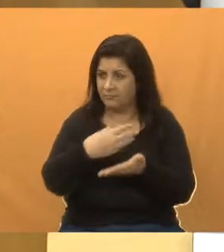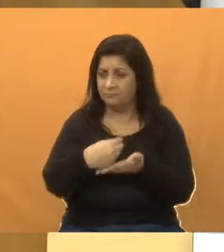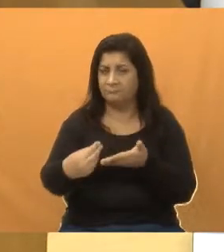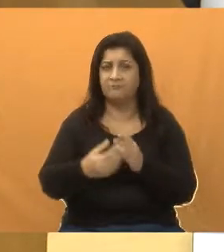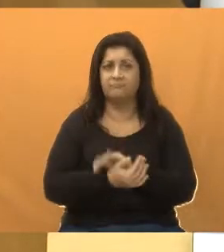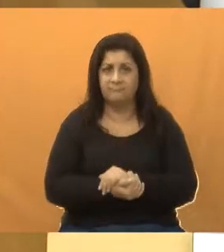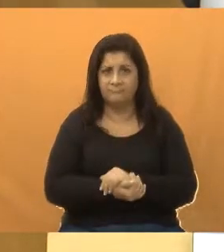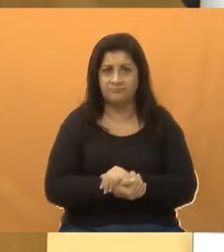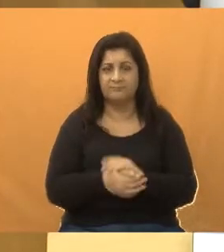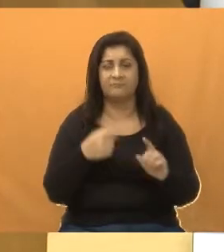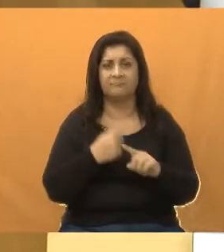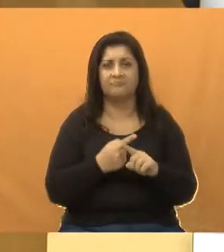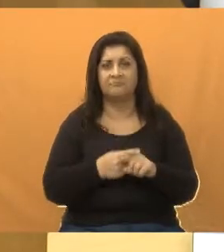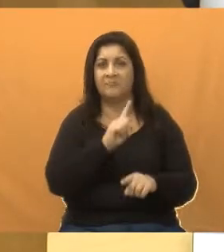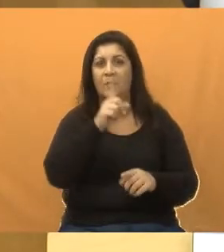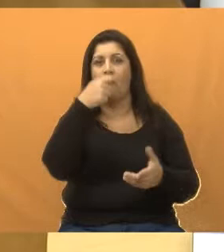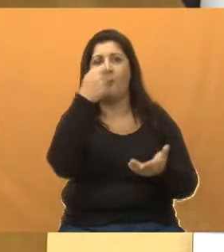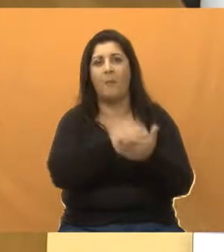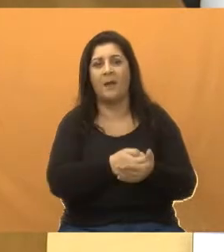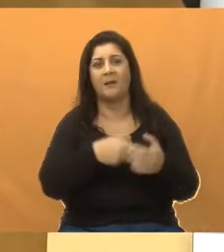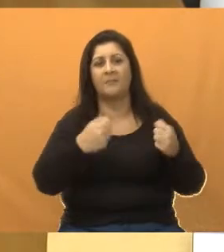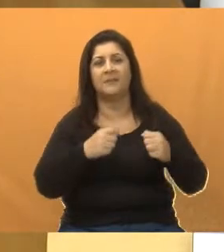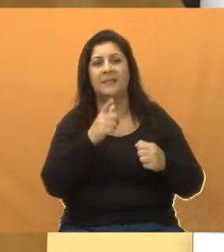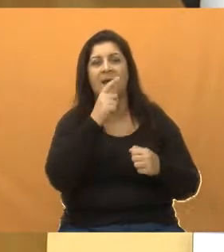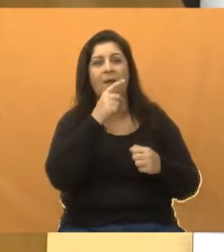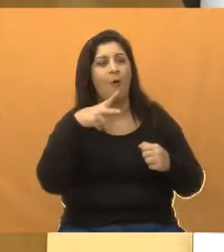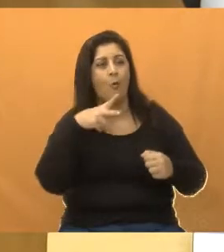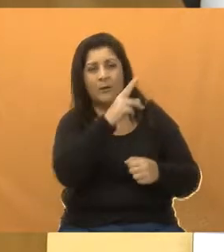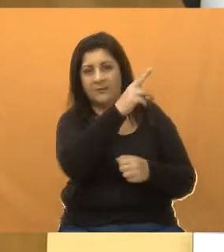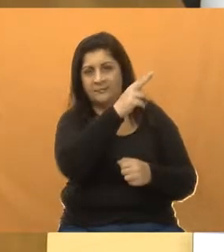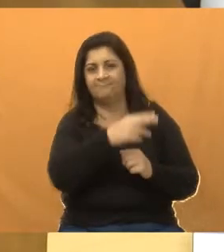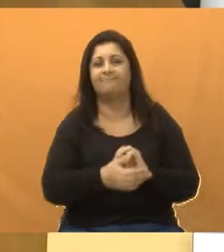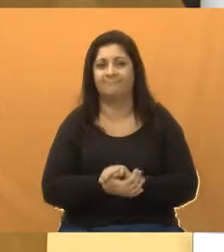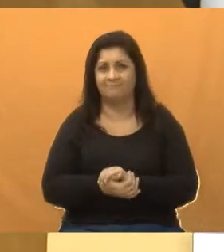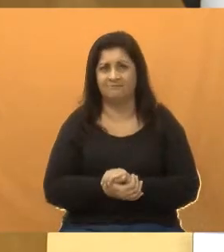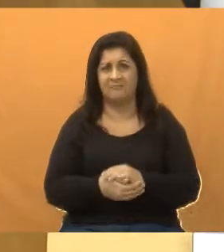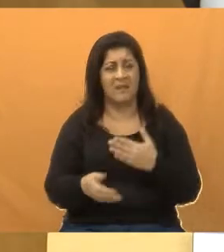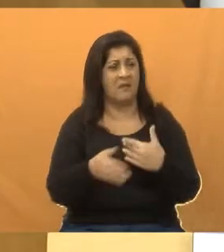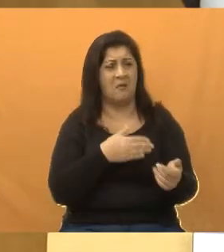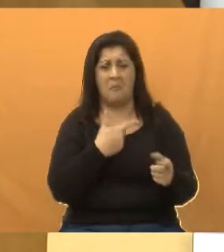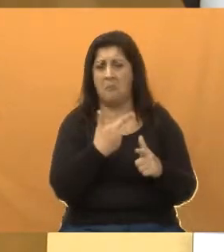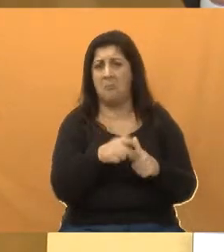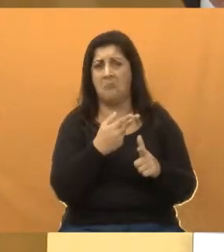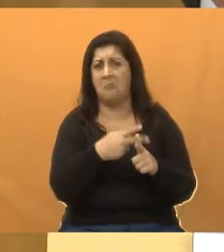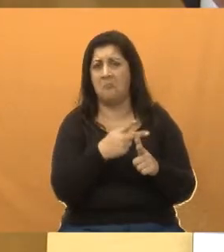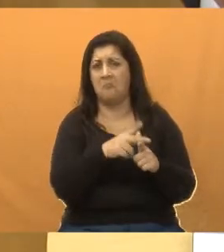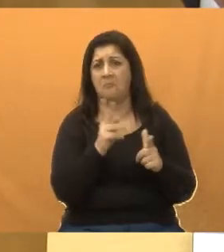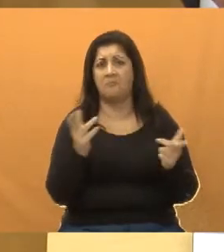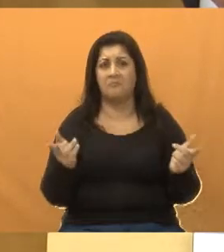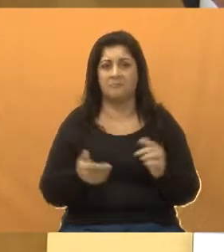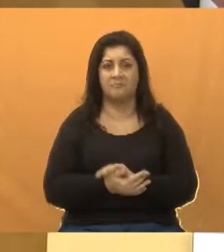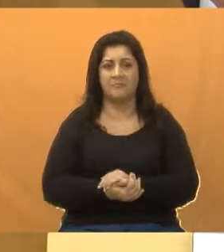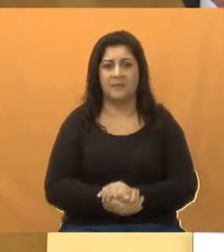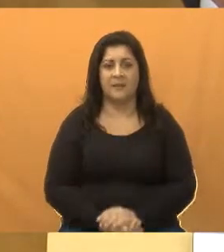também. Porque não pagou, tem que ser cortada. Se vire, fica sem escola.